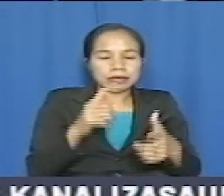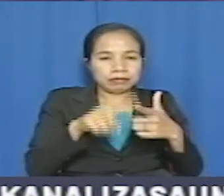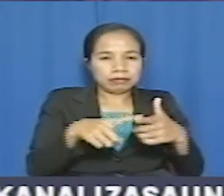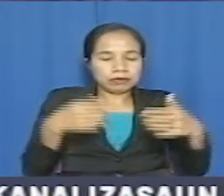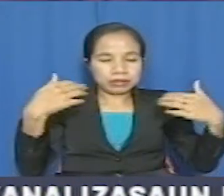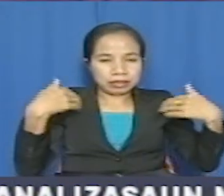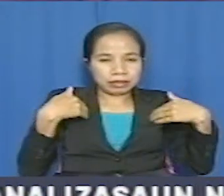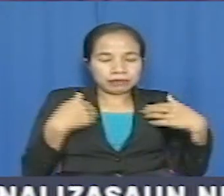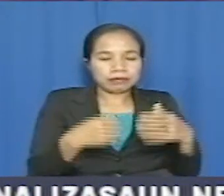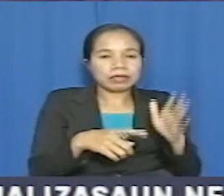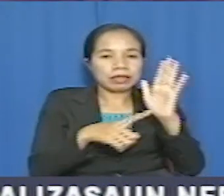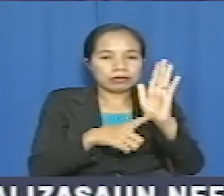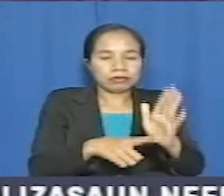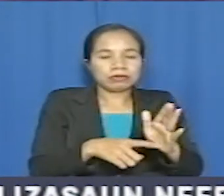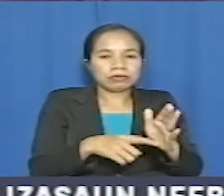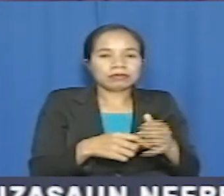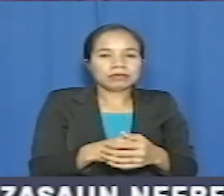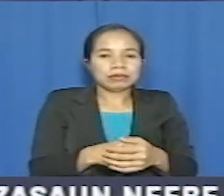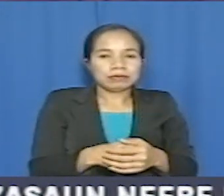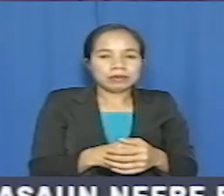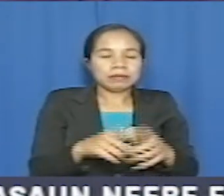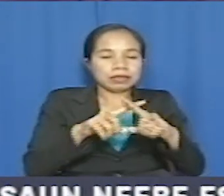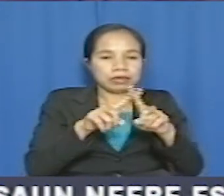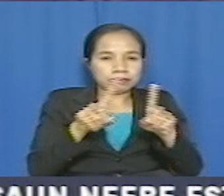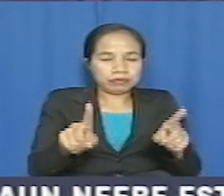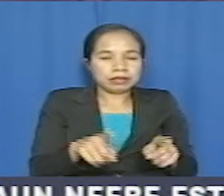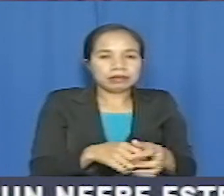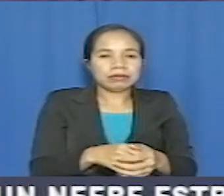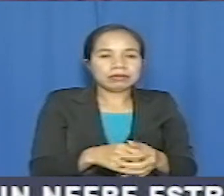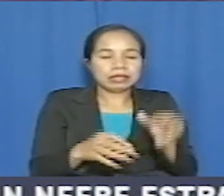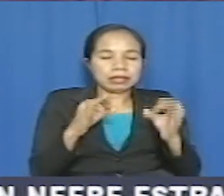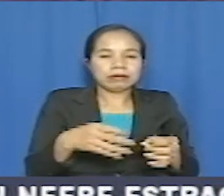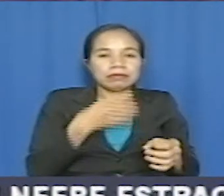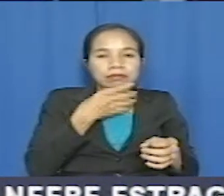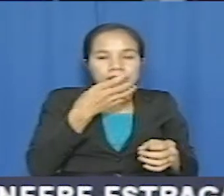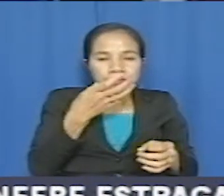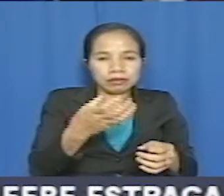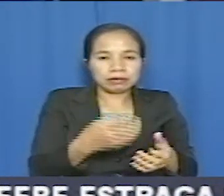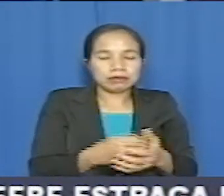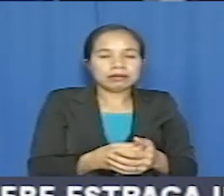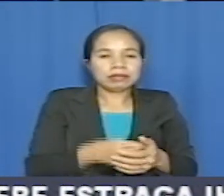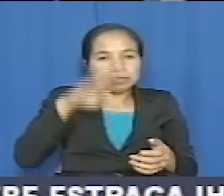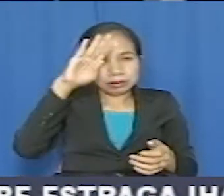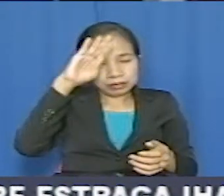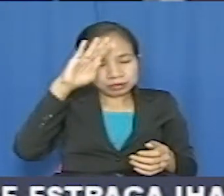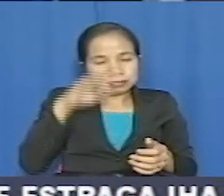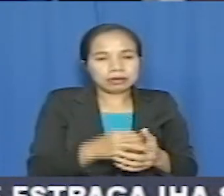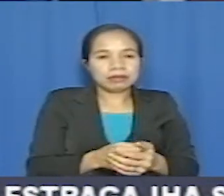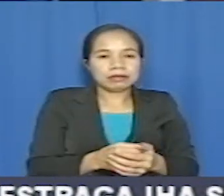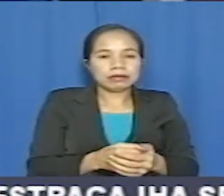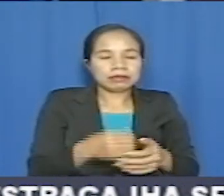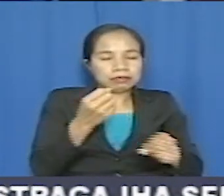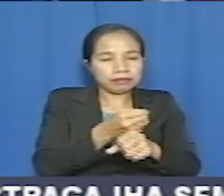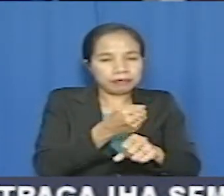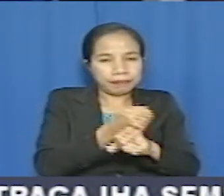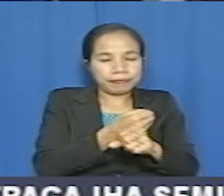ninha sintomas nem mais diferente tipo teves. Mas ia quando se era mer, hokeras e semanas e semanas nem mais as. Quando e semanas